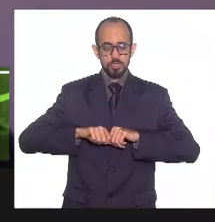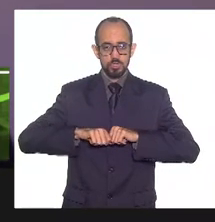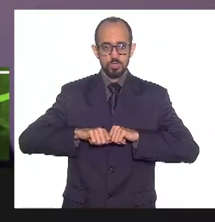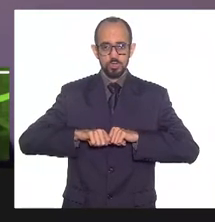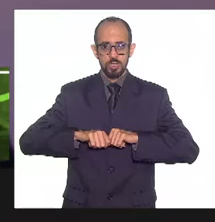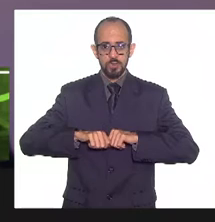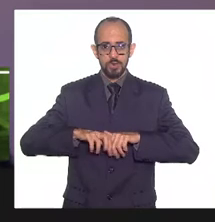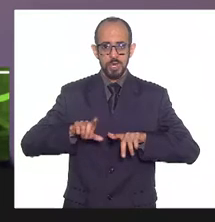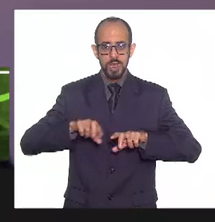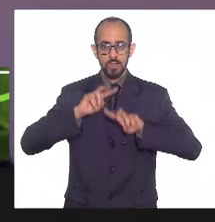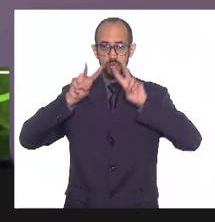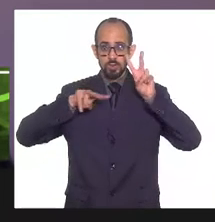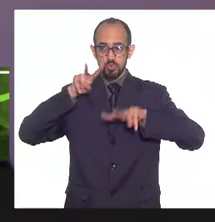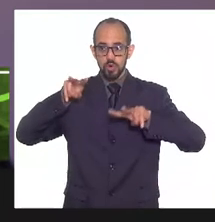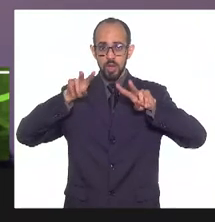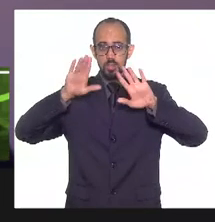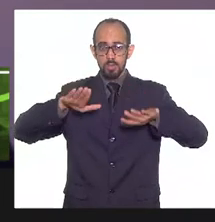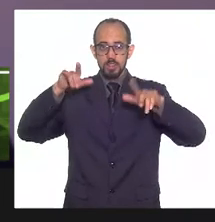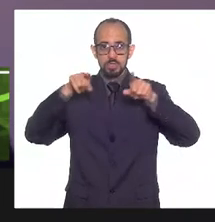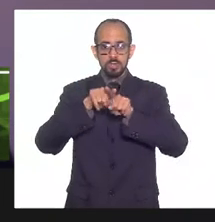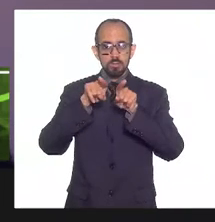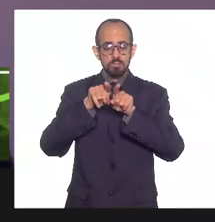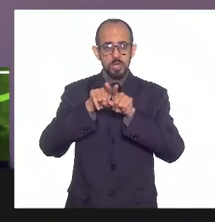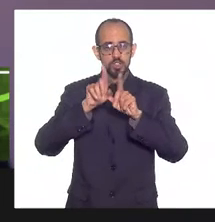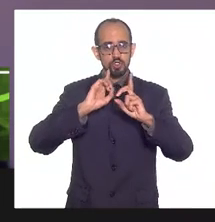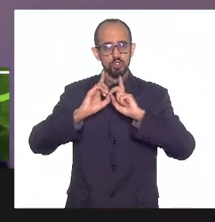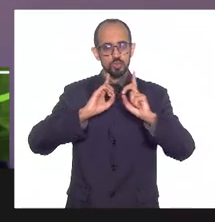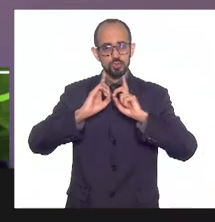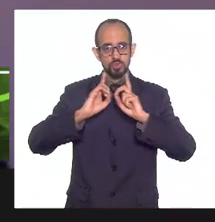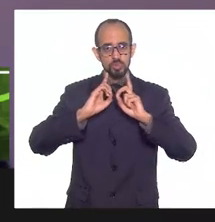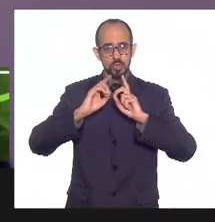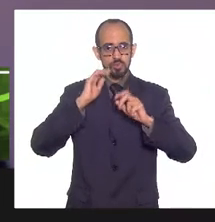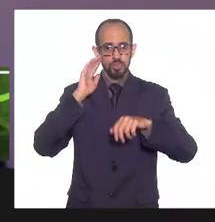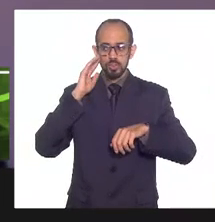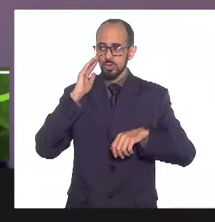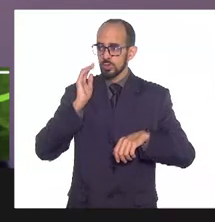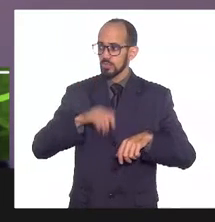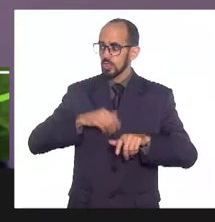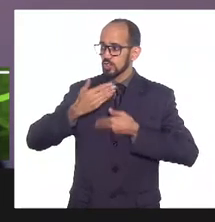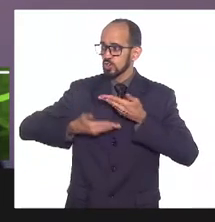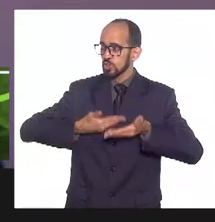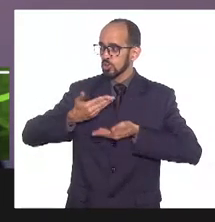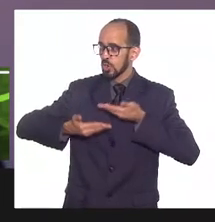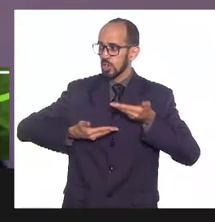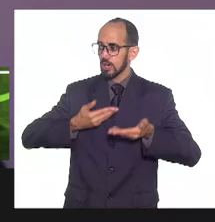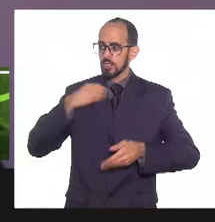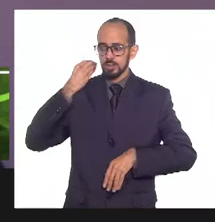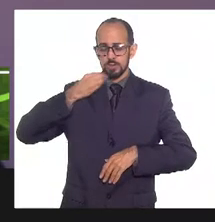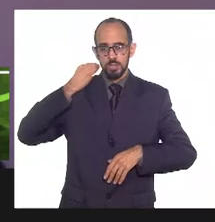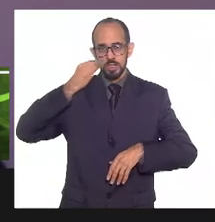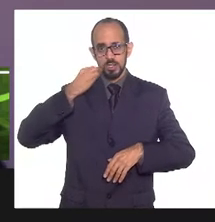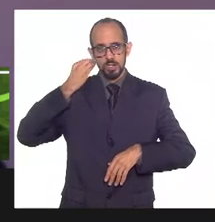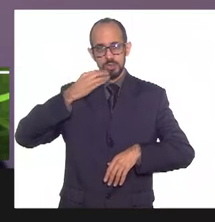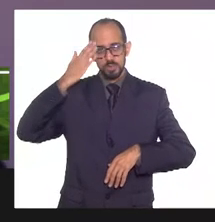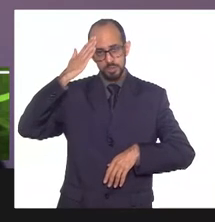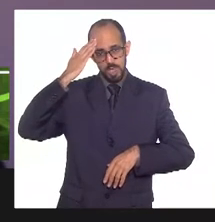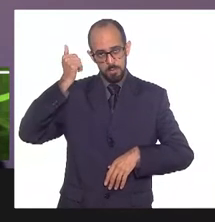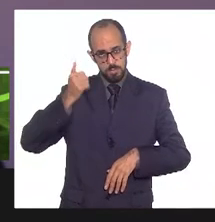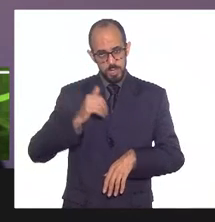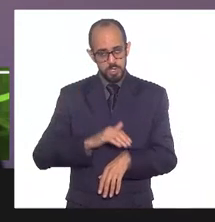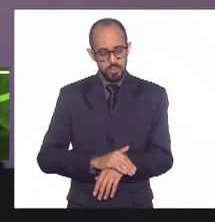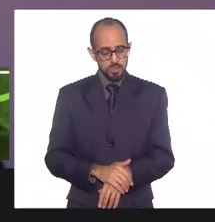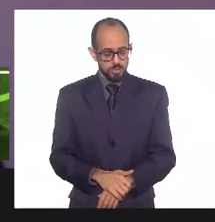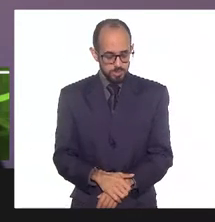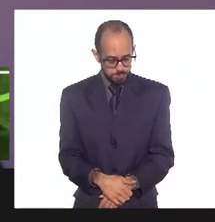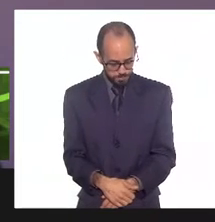visual mas é um espaço de discussão e de entendimento e de troca de experiências e saberes então por